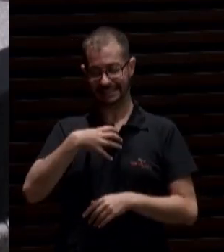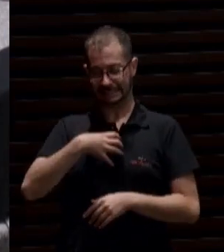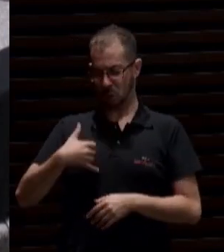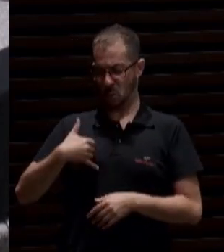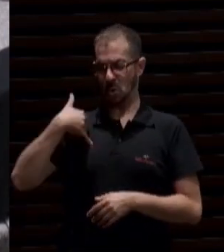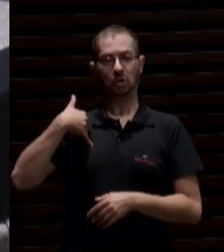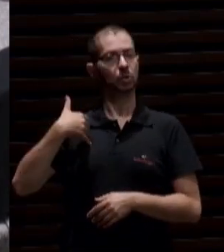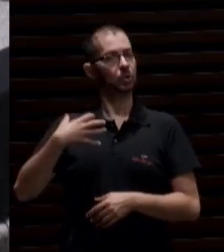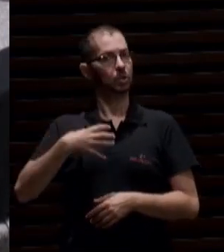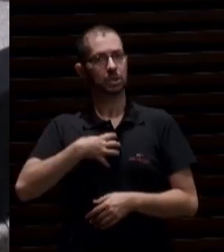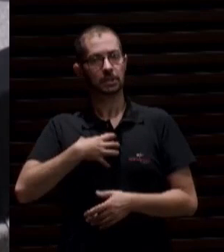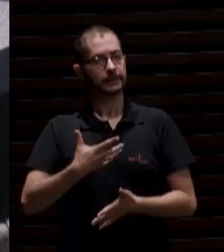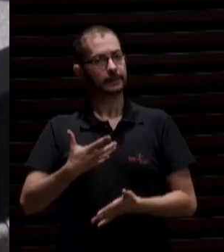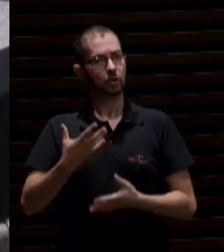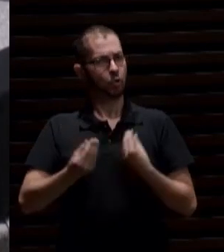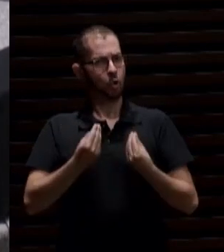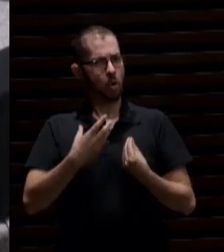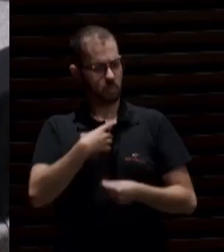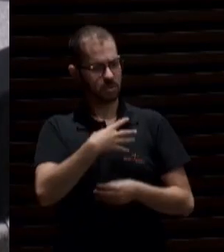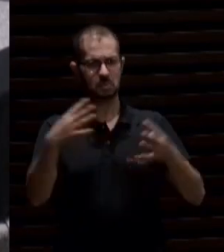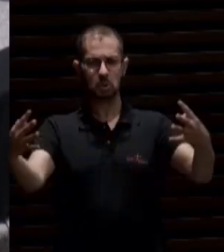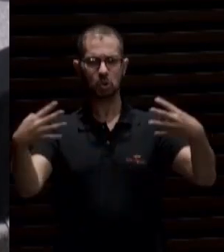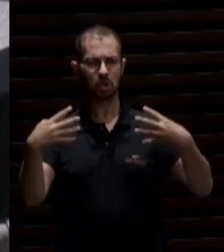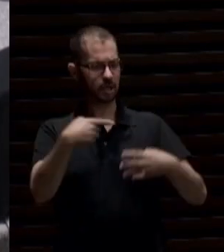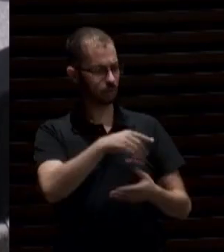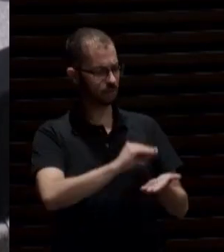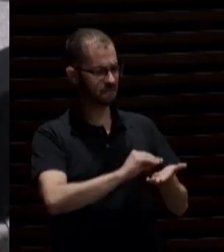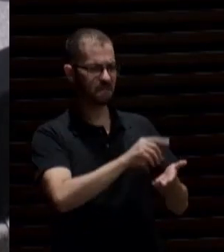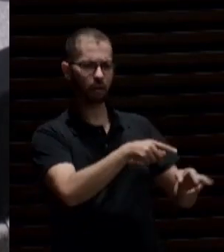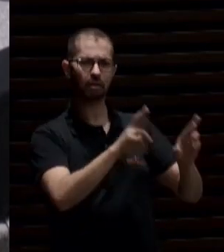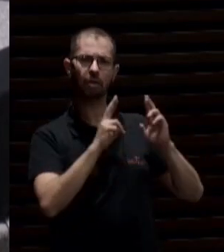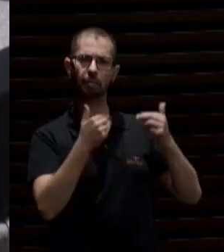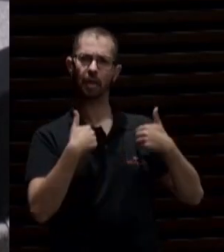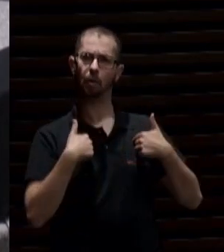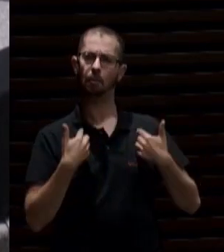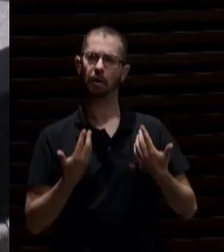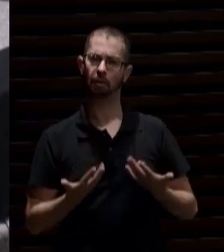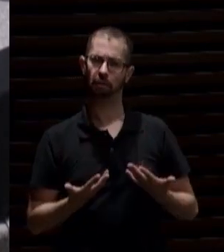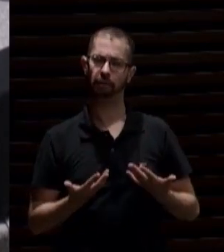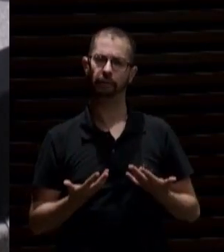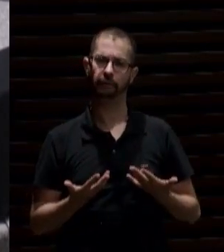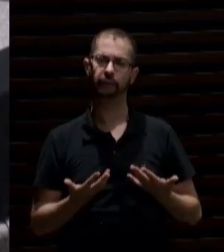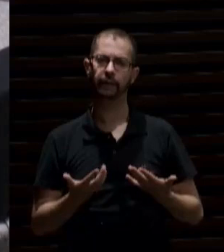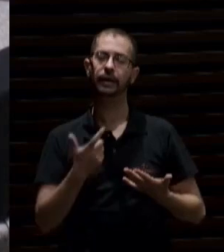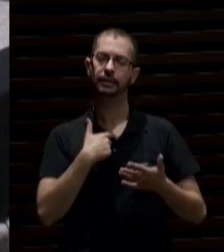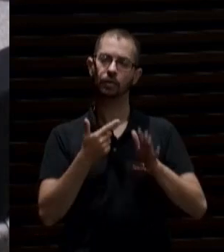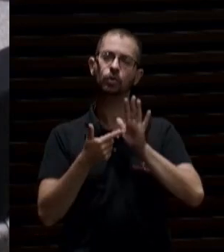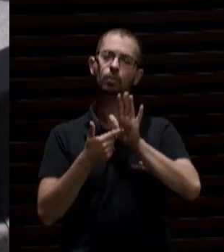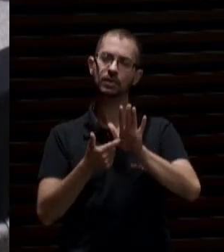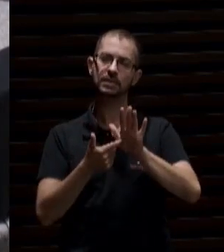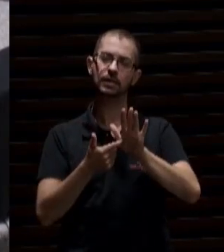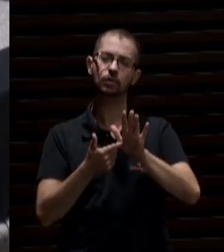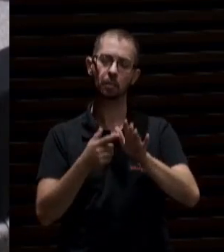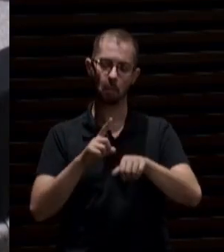ferido. Porque onde já se viu meu filho não me respeitar na frente das pessoas? O que eu estou querendo mostrar para vocês, meus irmãos, é que em momentos assim,